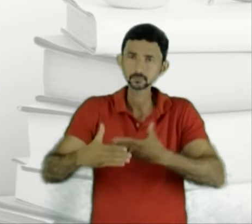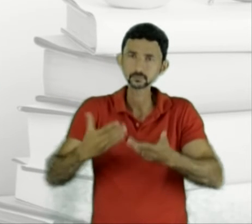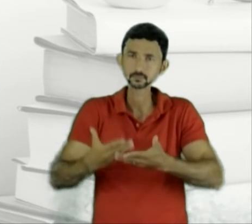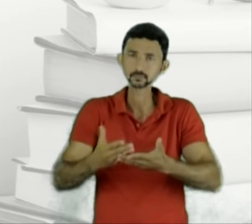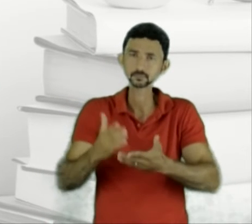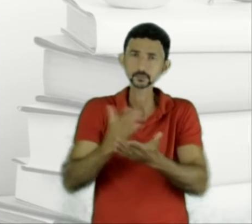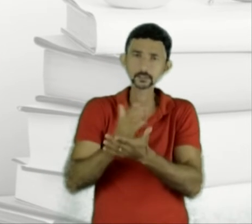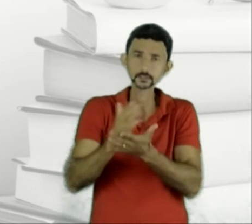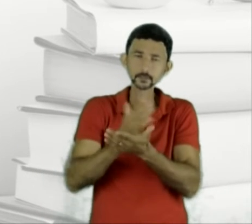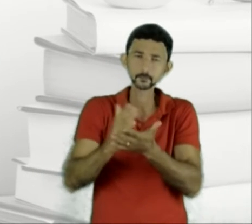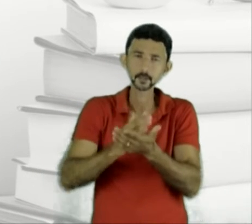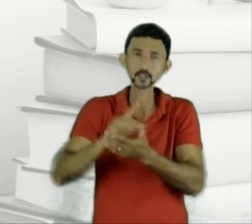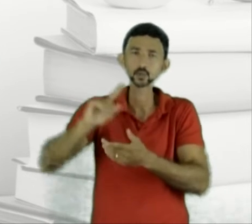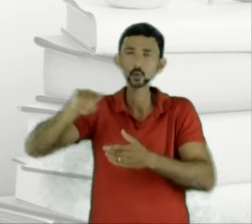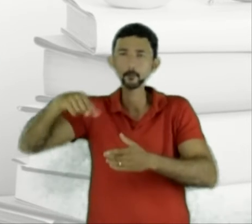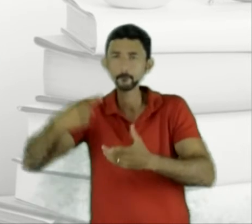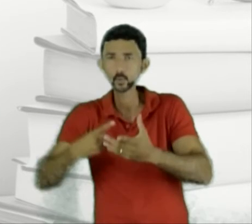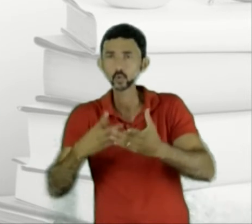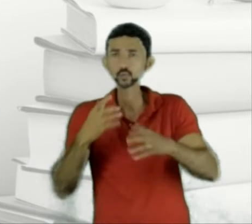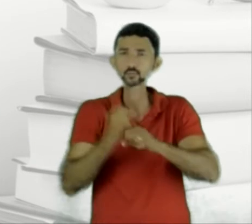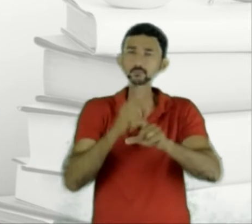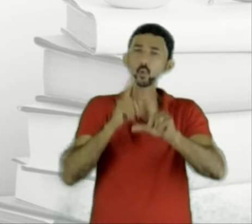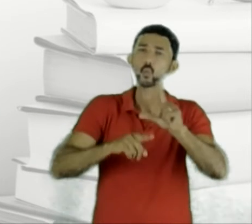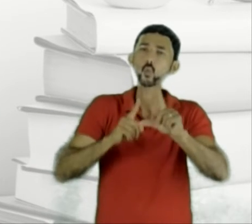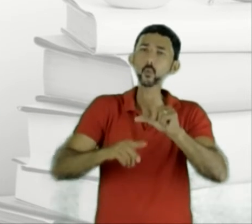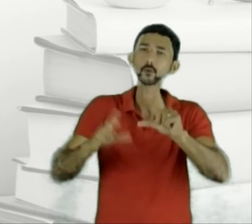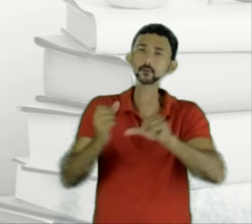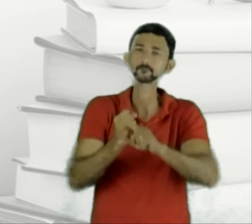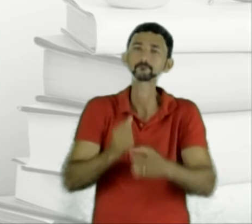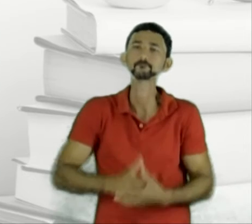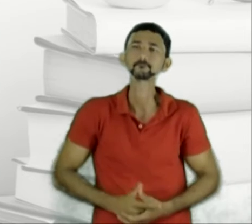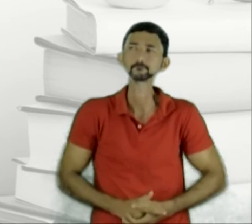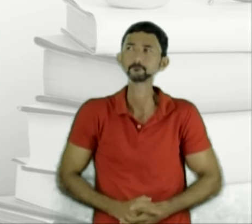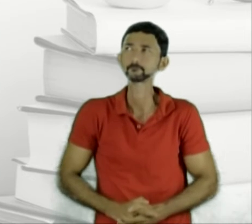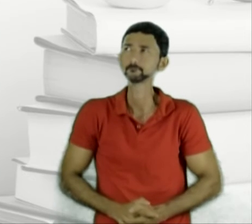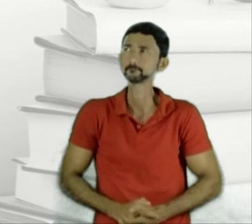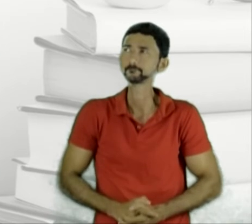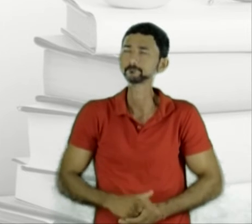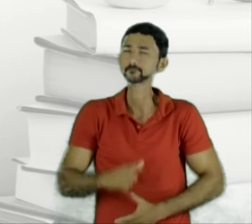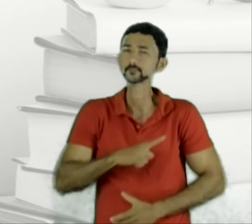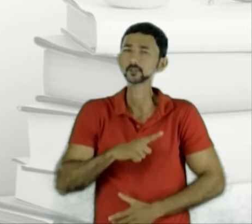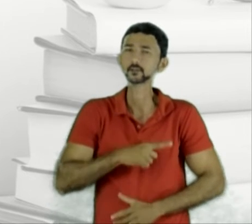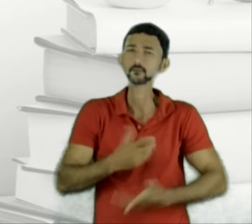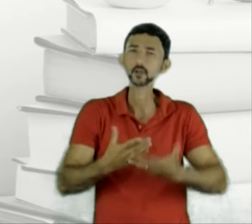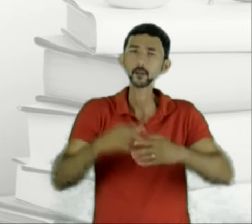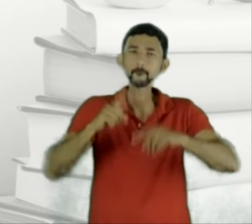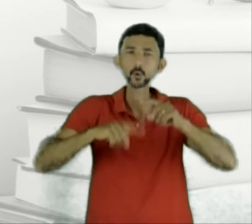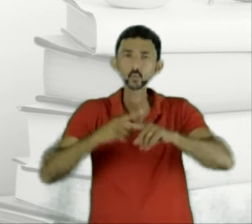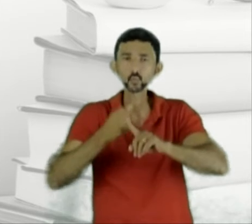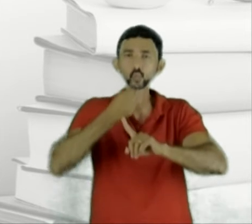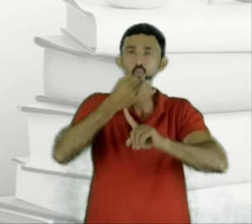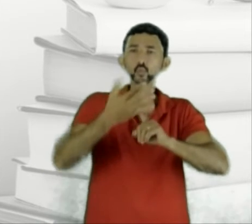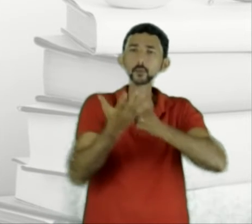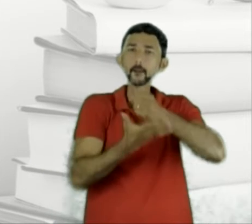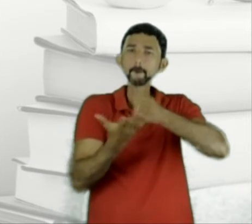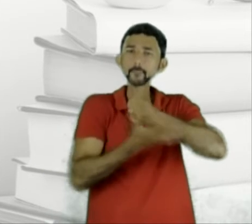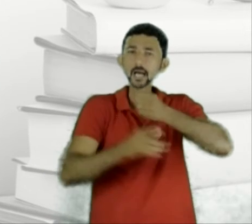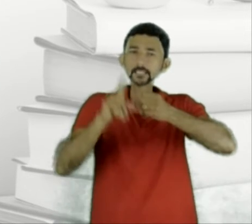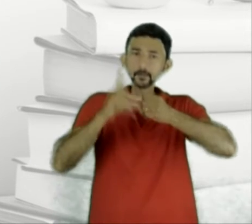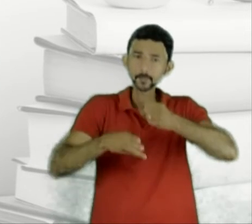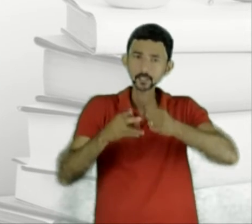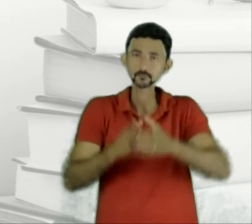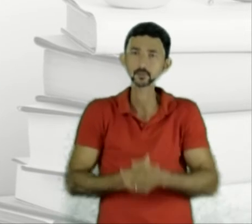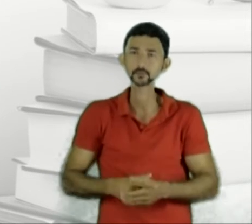coeficientes separados, depois a parte literal, certo? Se tiver produto de potência de mesma base,